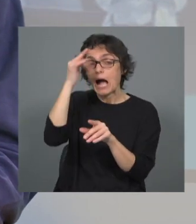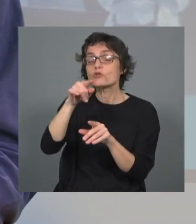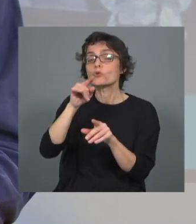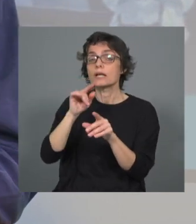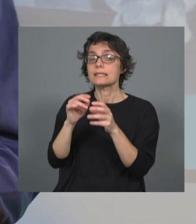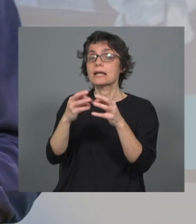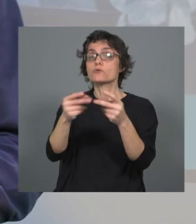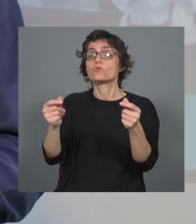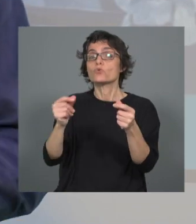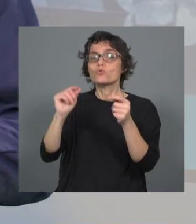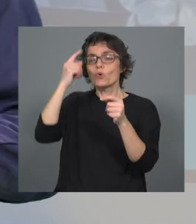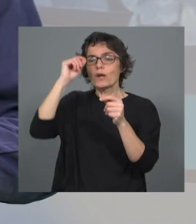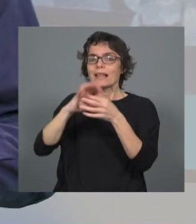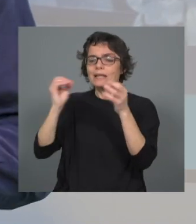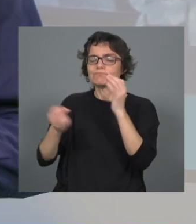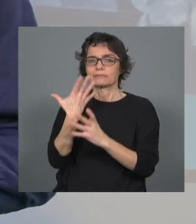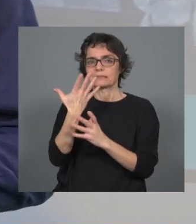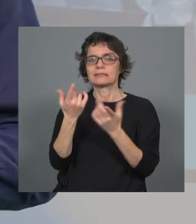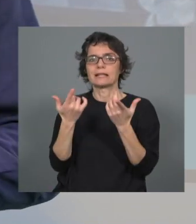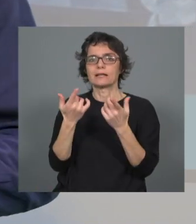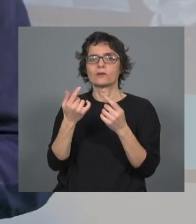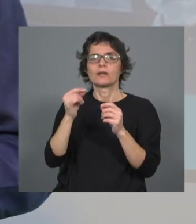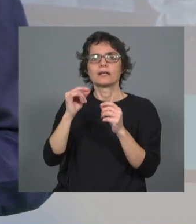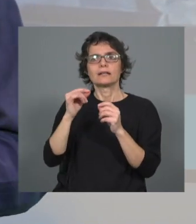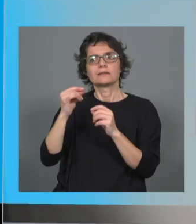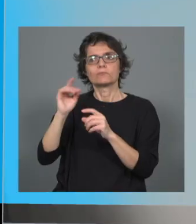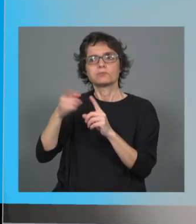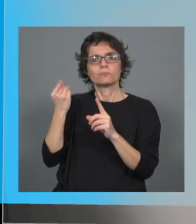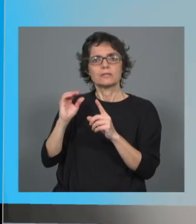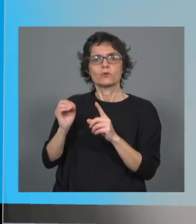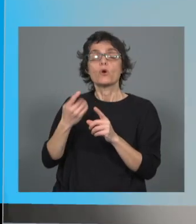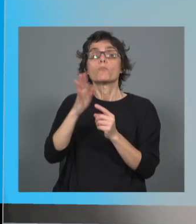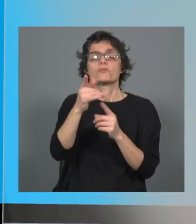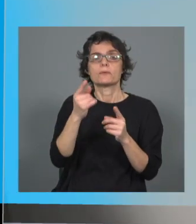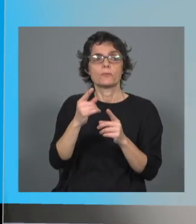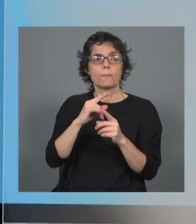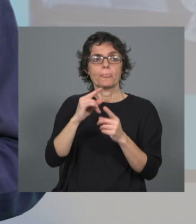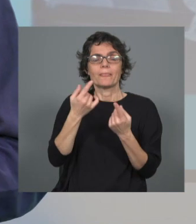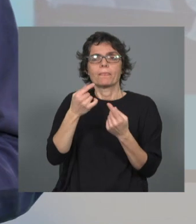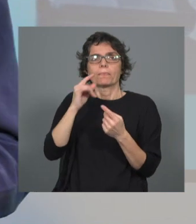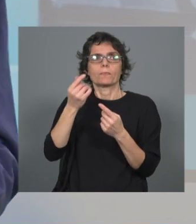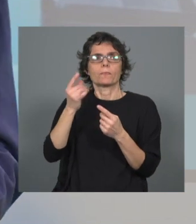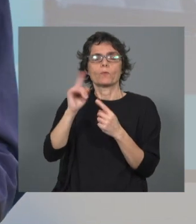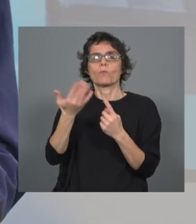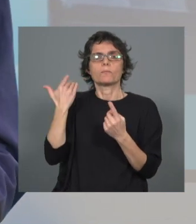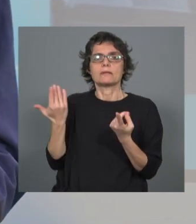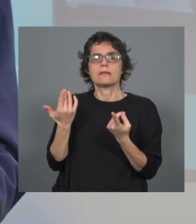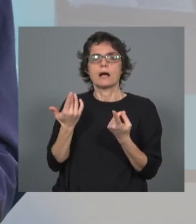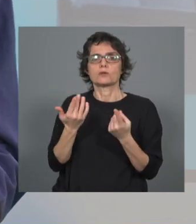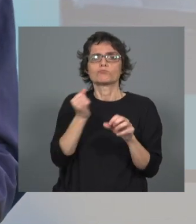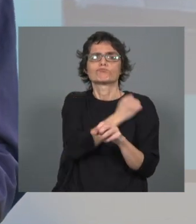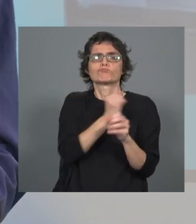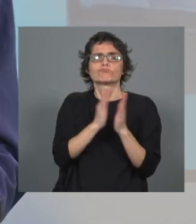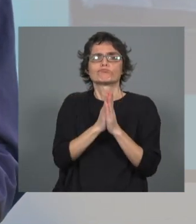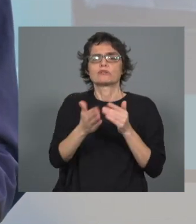ano passado houve aquela reação de igrejas fechadas, temos de estar em casa, e acho que faltou um bocadinho de criatividade por parte da igreja. Este ano acho que começam a